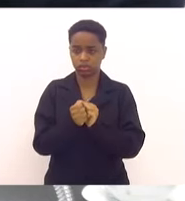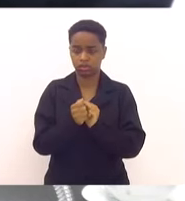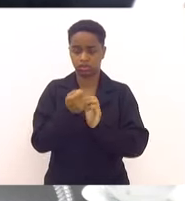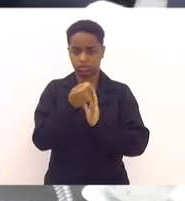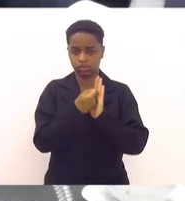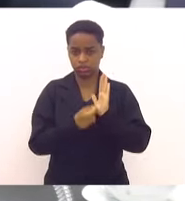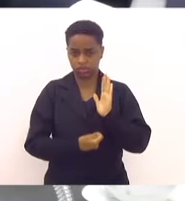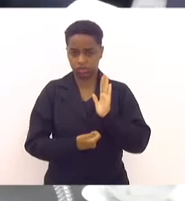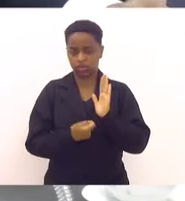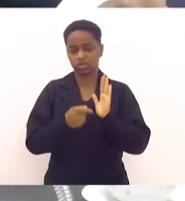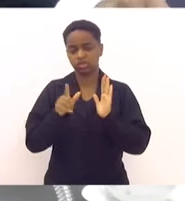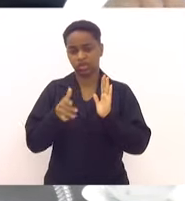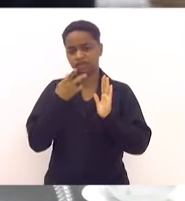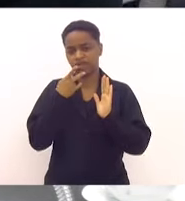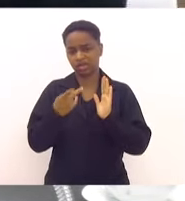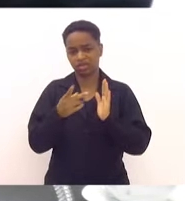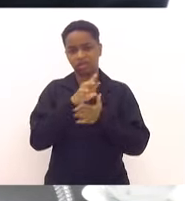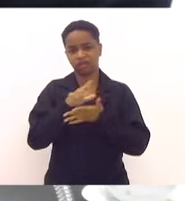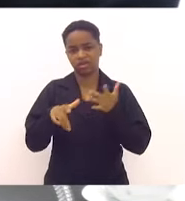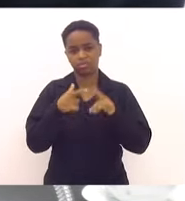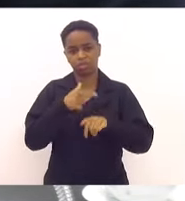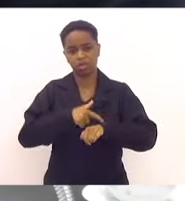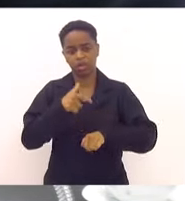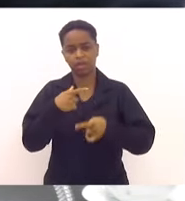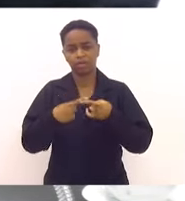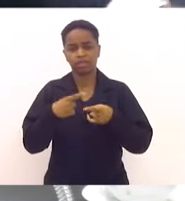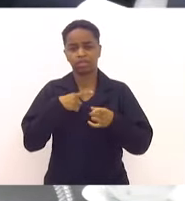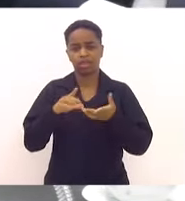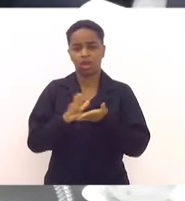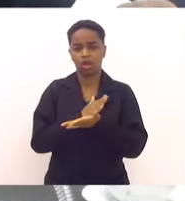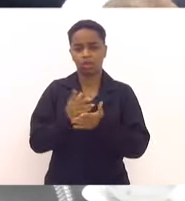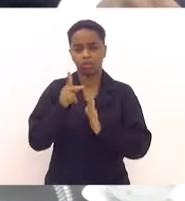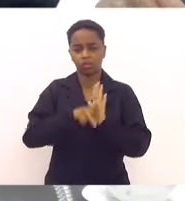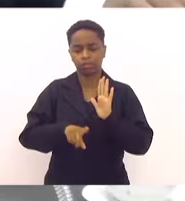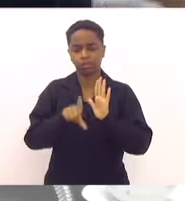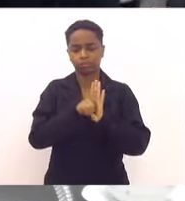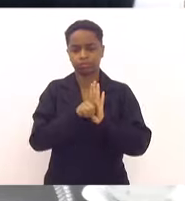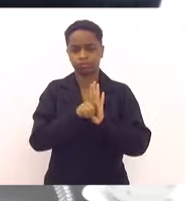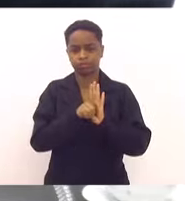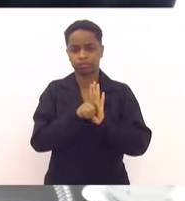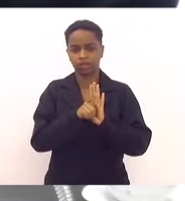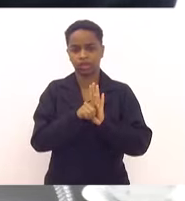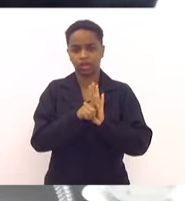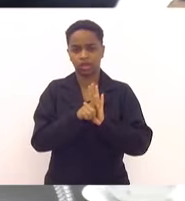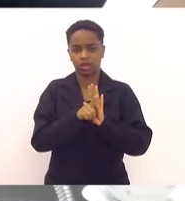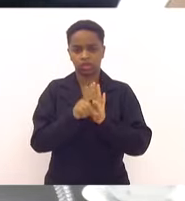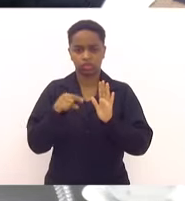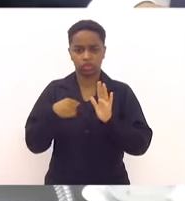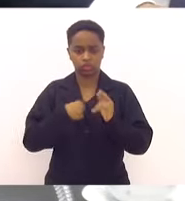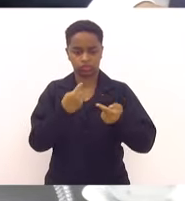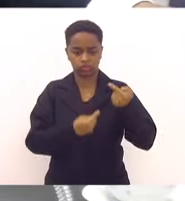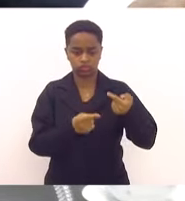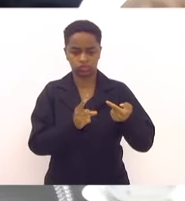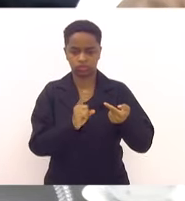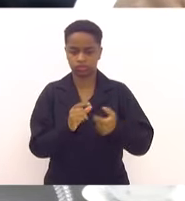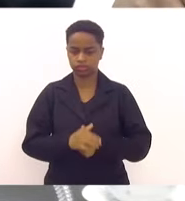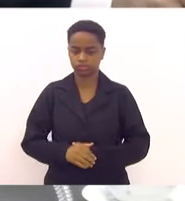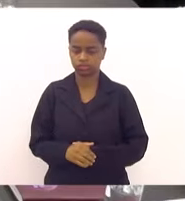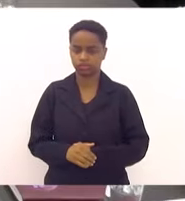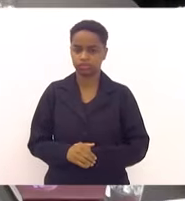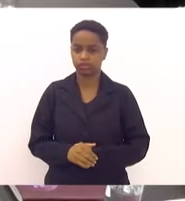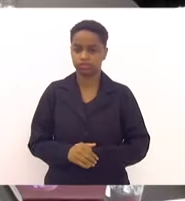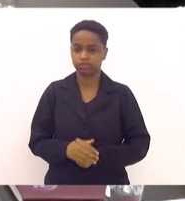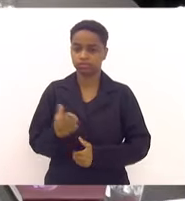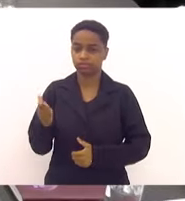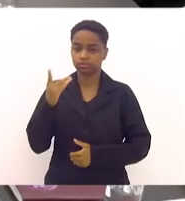aquelas mencionadas várias vezes, de alguns PLs que ficaram de fora do rol dos PLs elencados. Deputado Luiz Paulo. Presidente, o